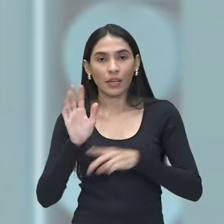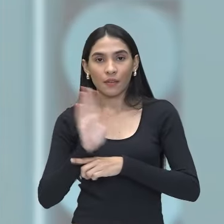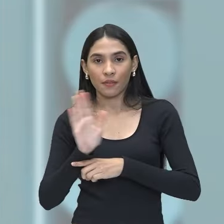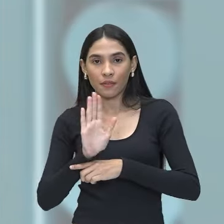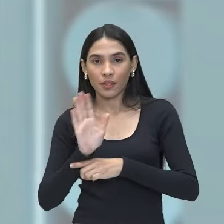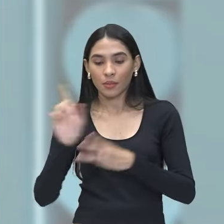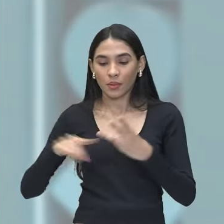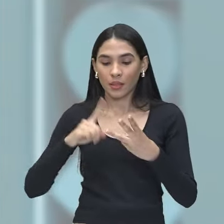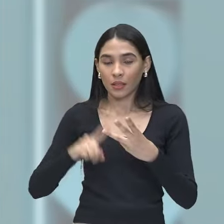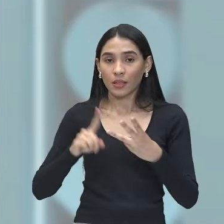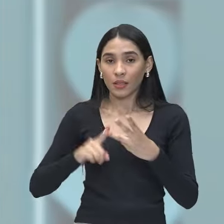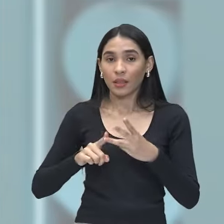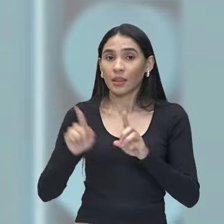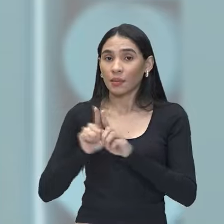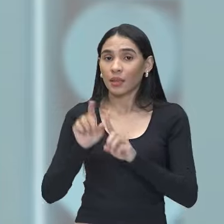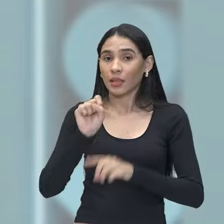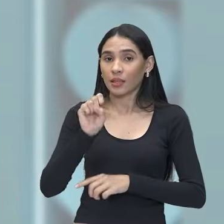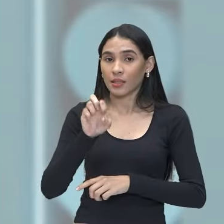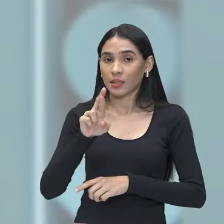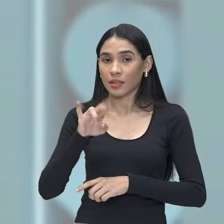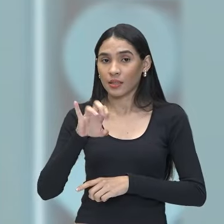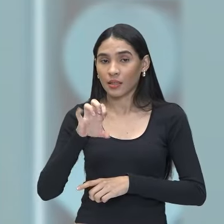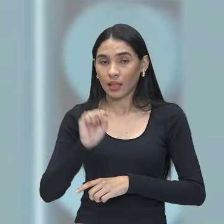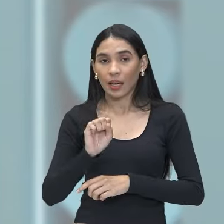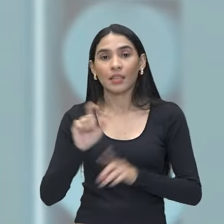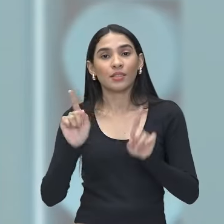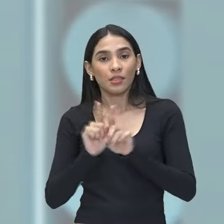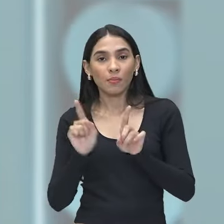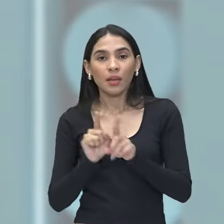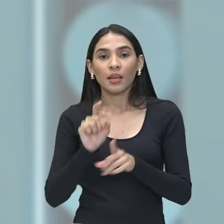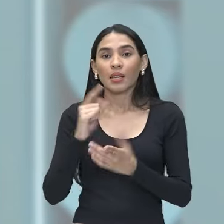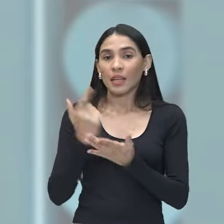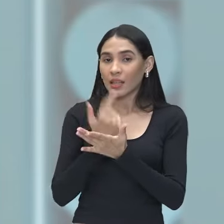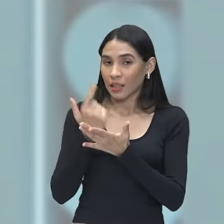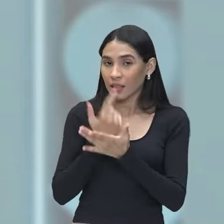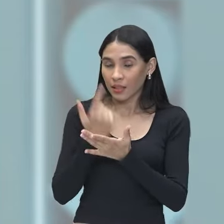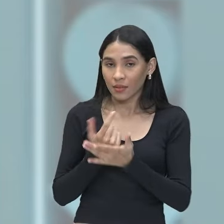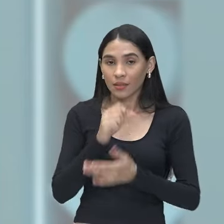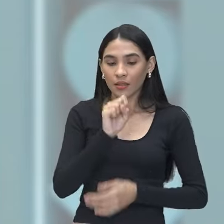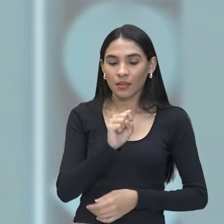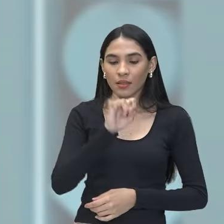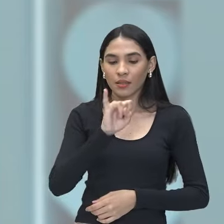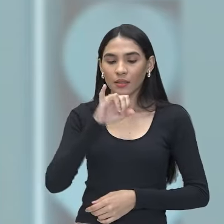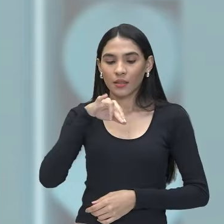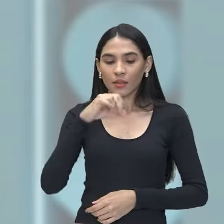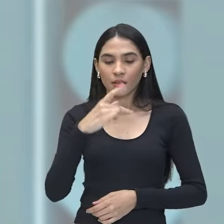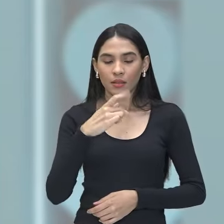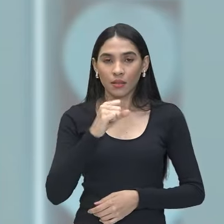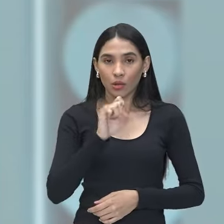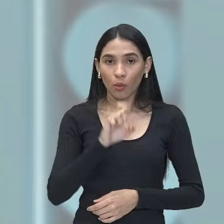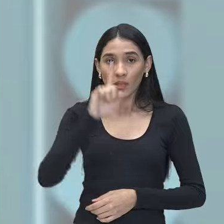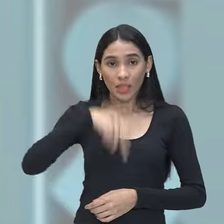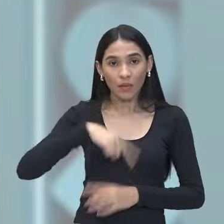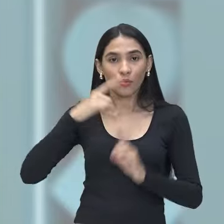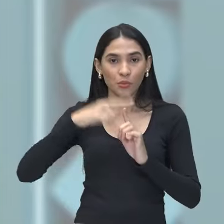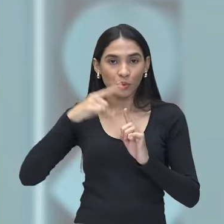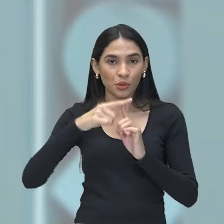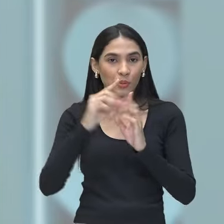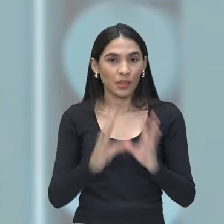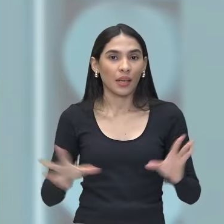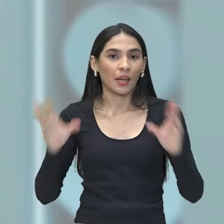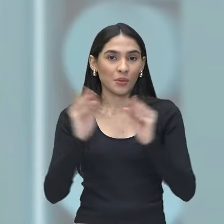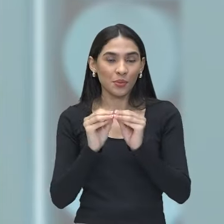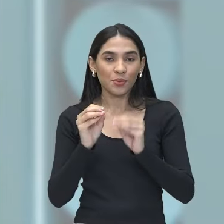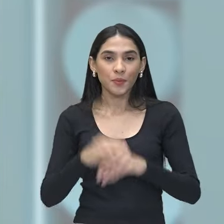de séries televisivas, de livros, como eu mostrei para vocês. A sinopse é realmente um tipo de